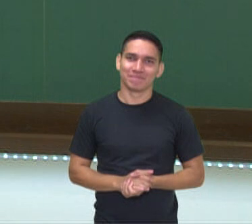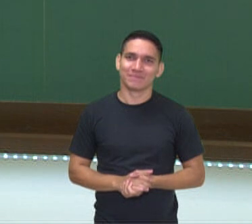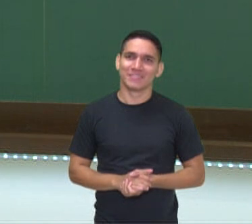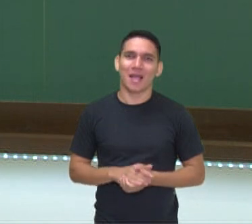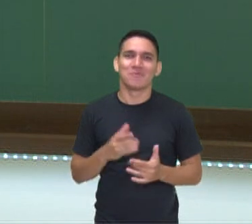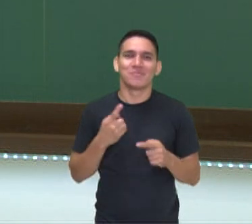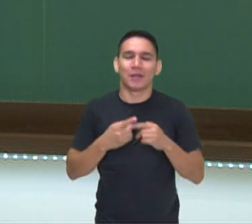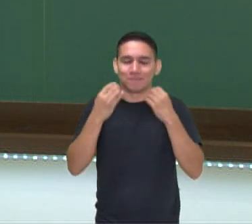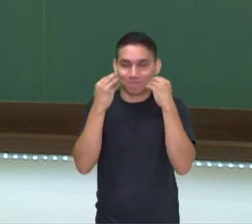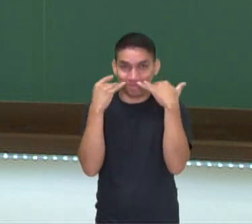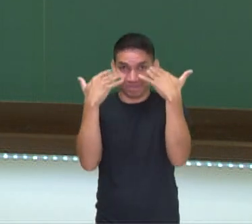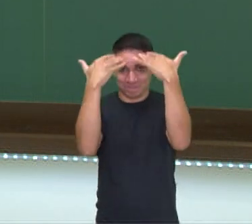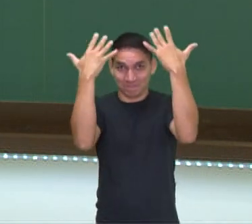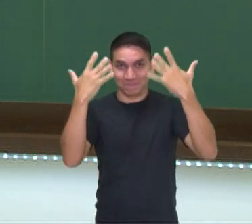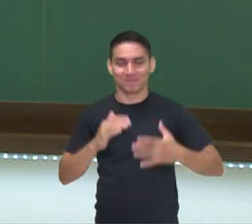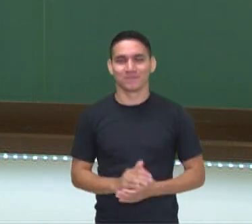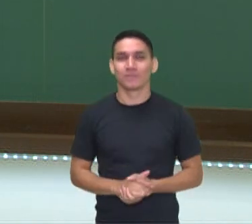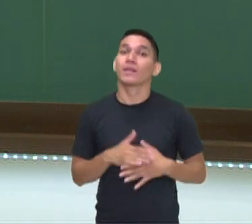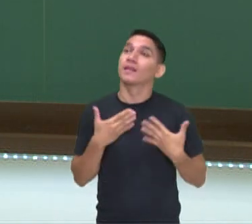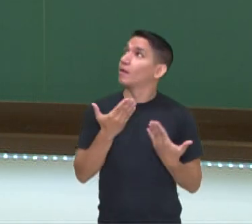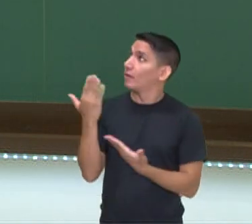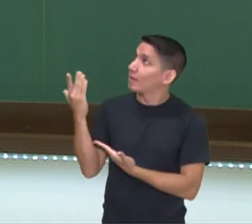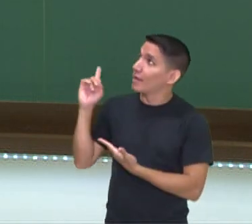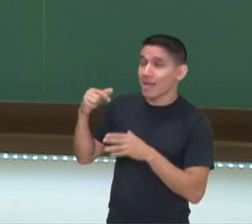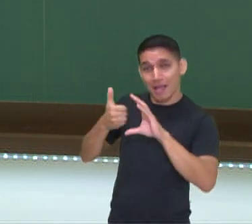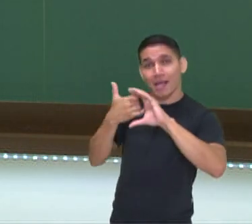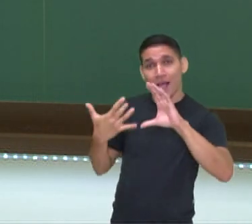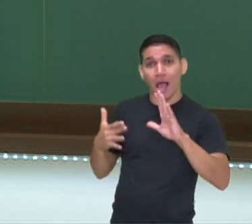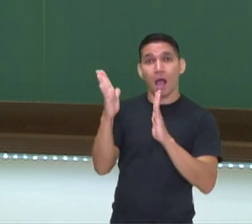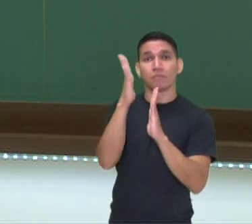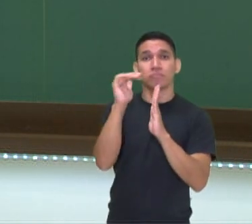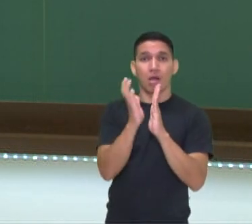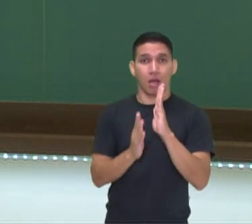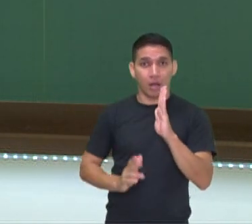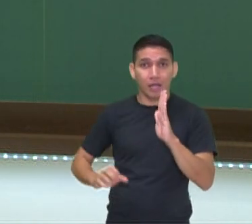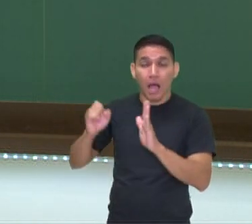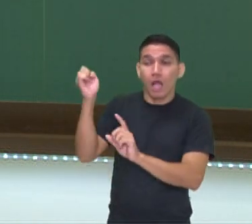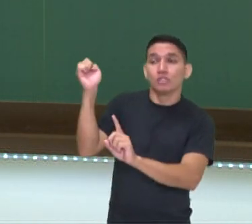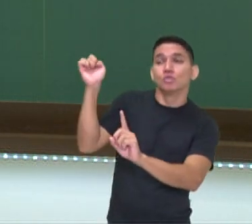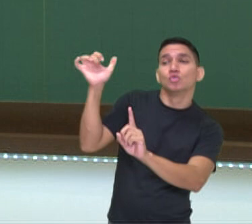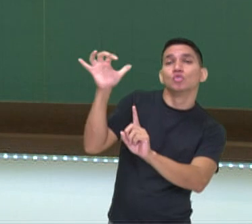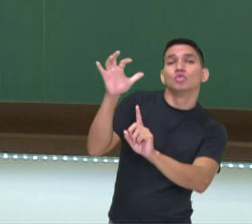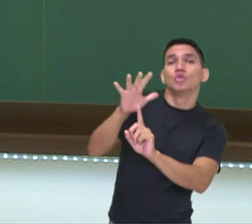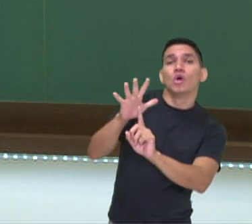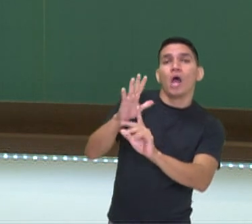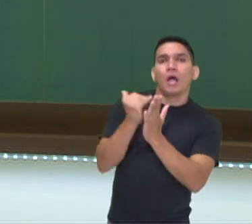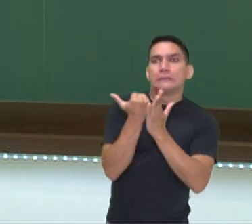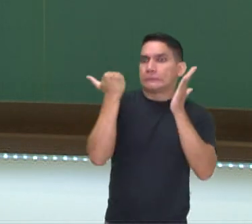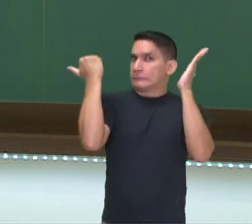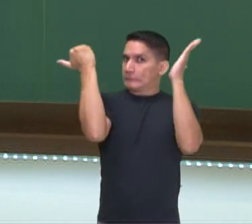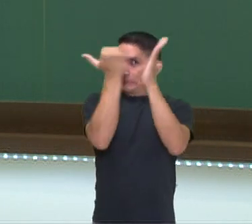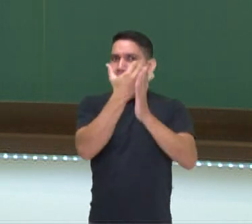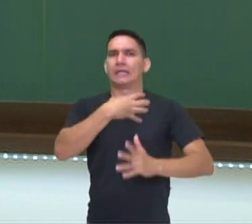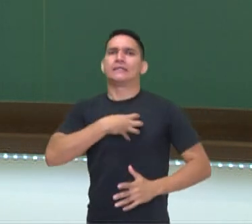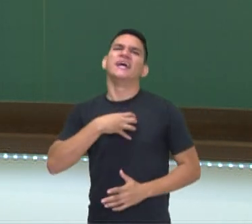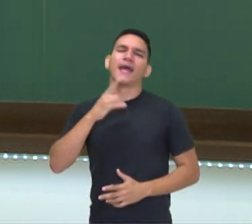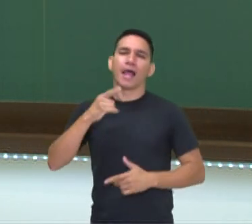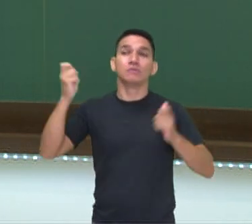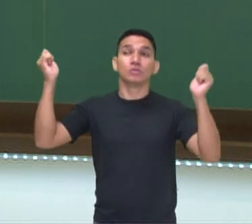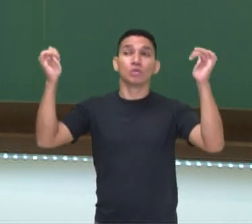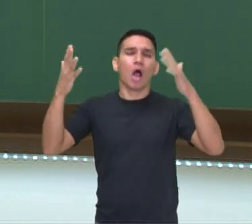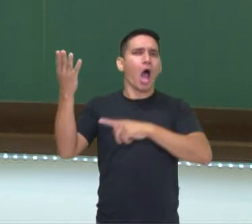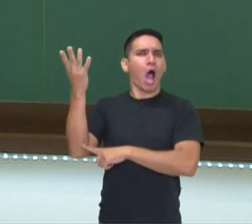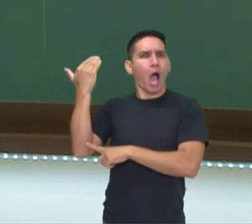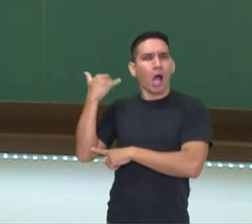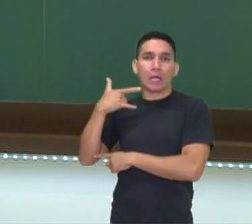pele brilha até. Tá? Então, essa é a característica do barroco, aí, da iluminação das obras, essa dramaticidade. É uma iluminação que naquela época não